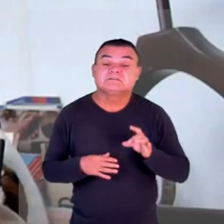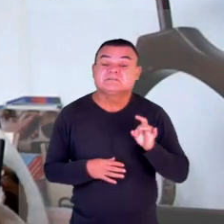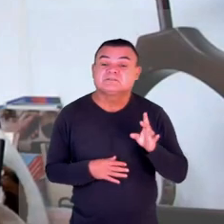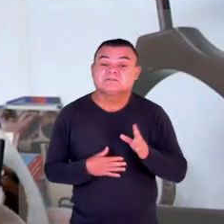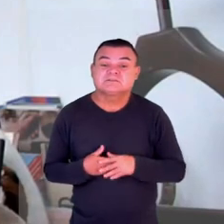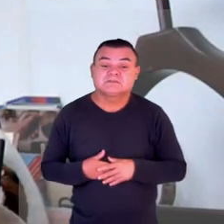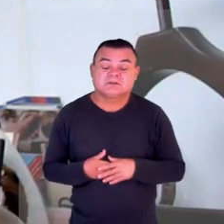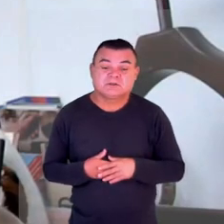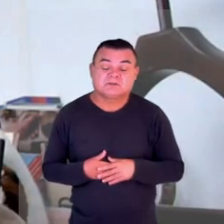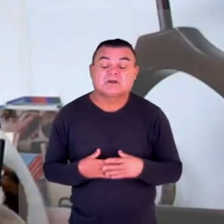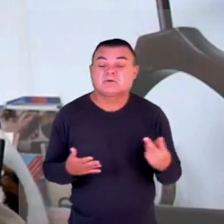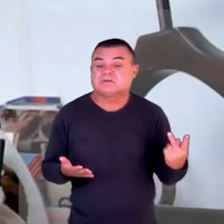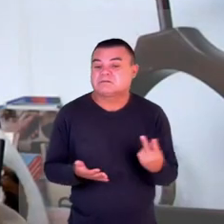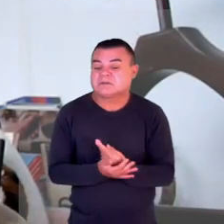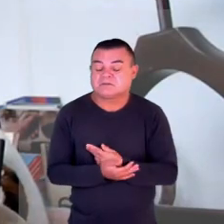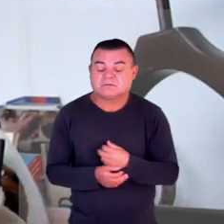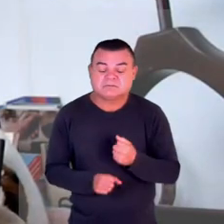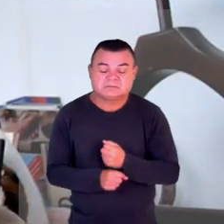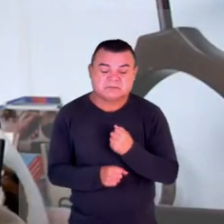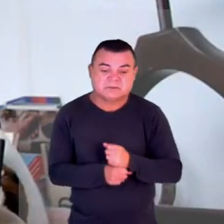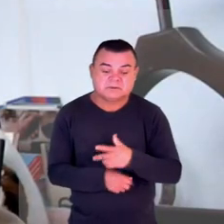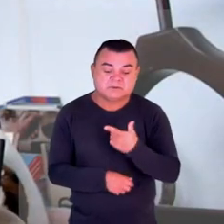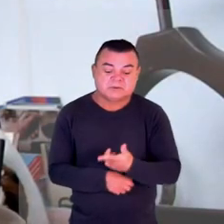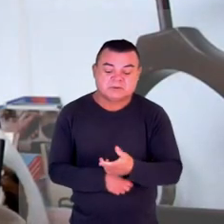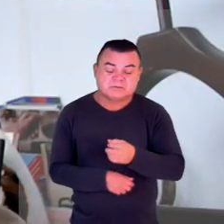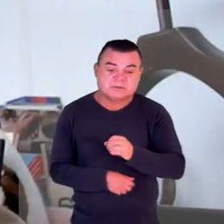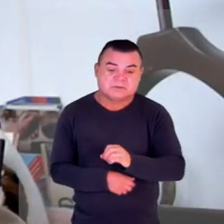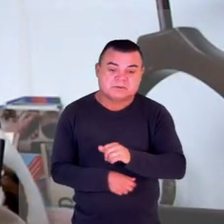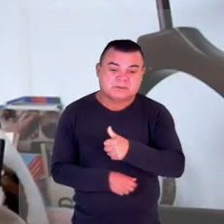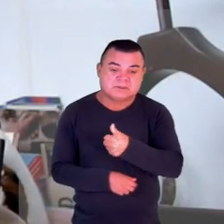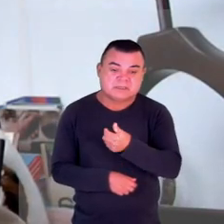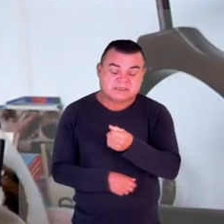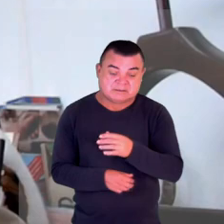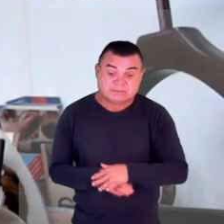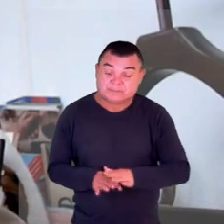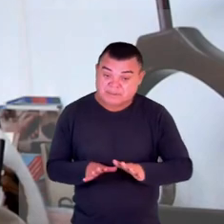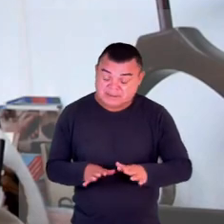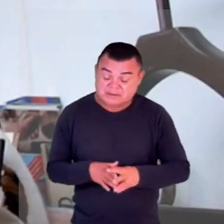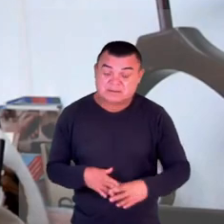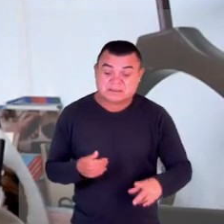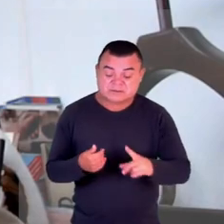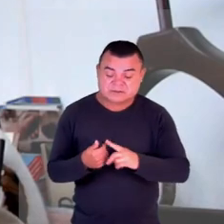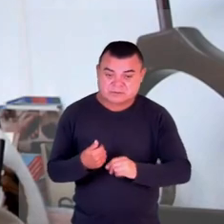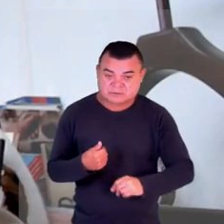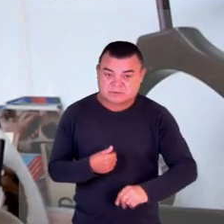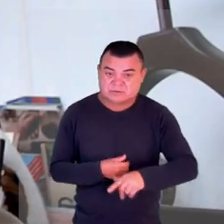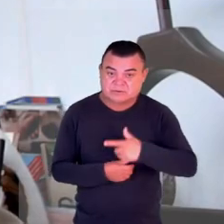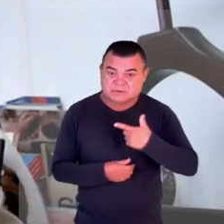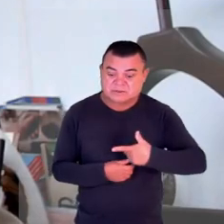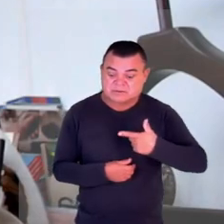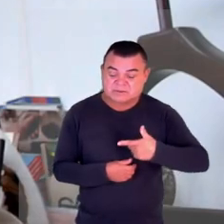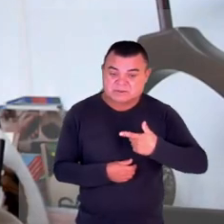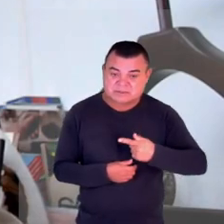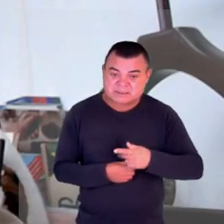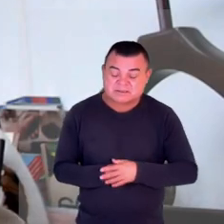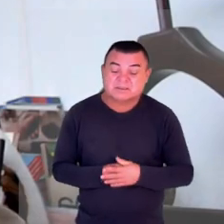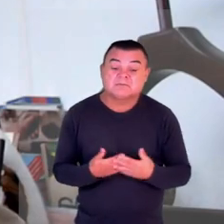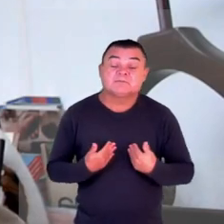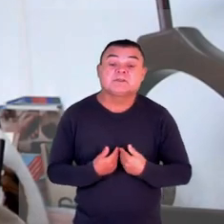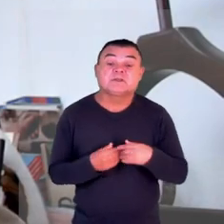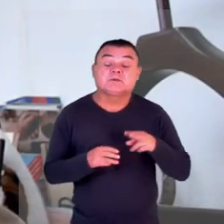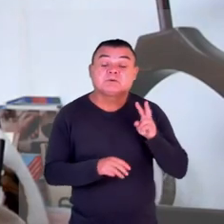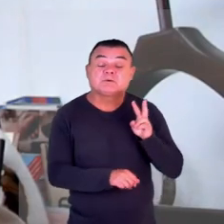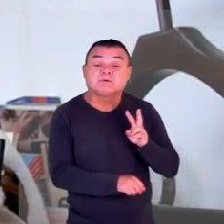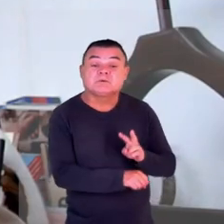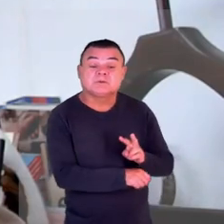em em 2010 mas Nesse artigo 227 da da constituição que trata da população infanto gemil